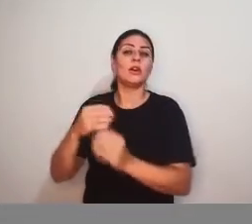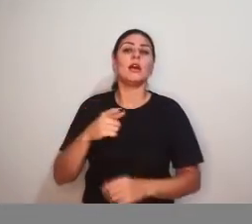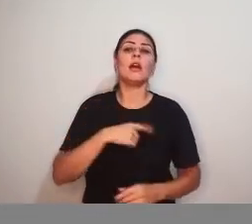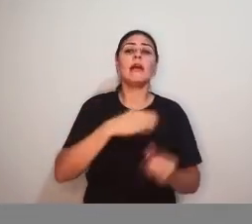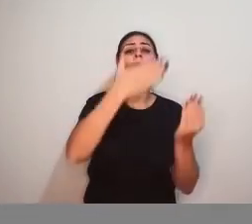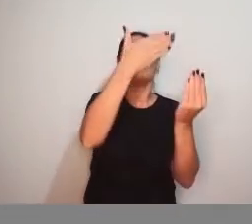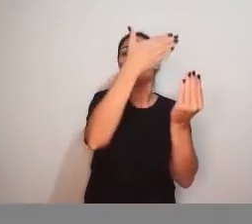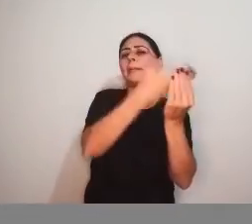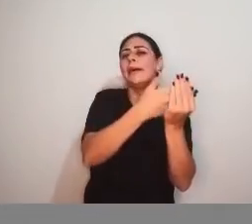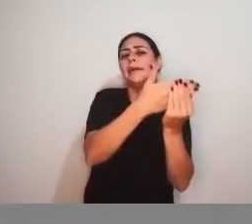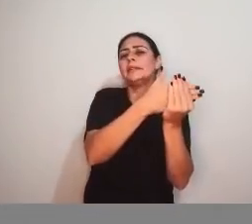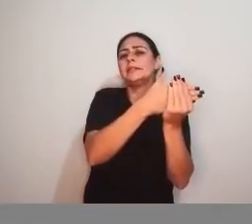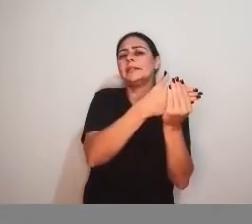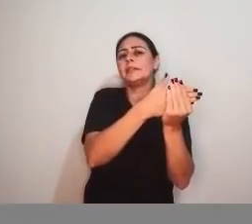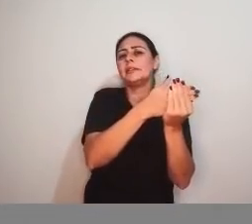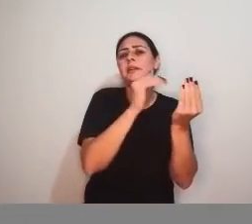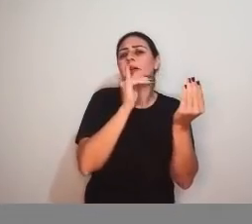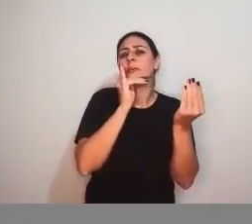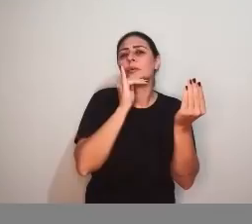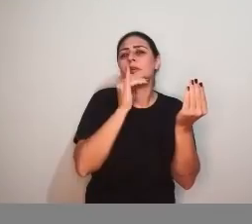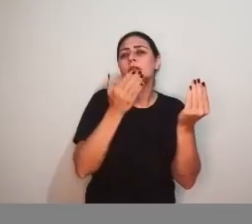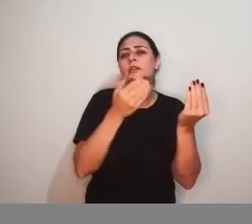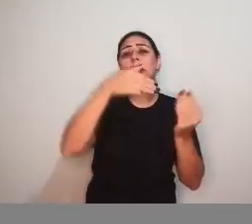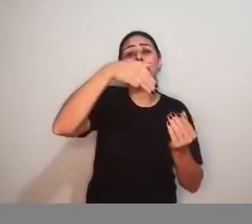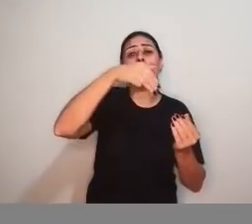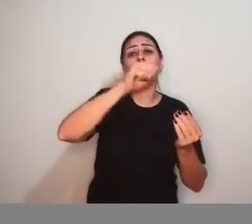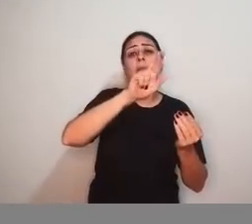vai criar lá a pastinha da